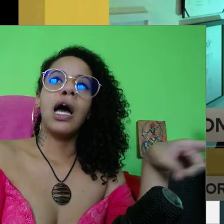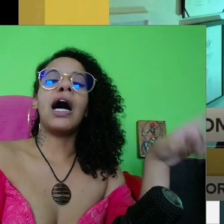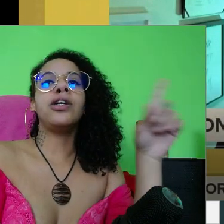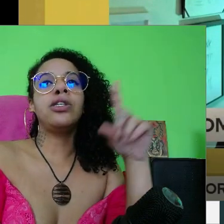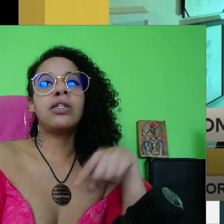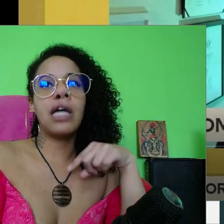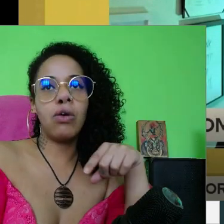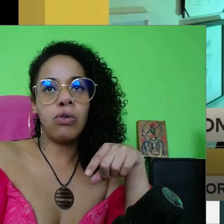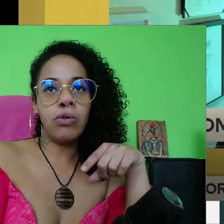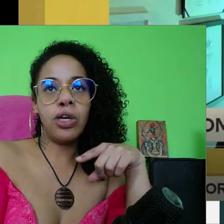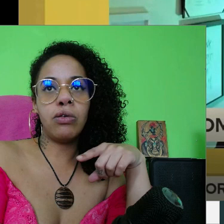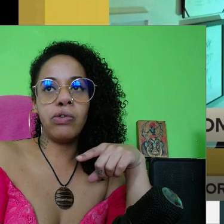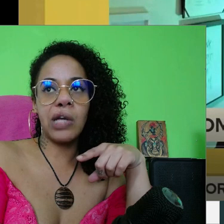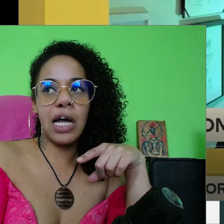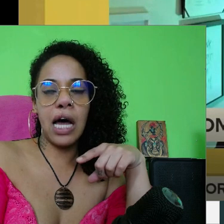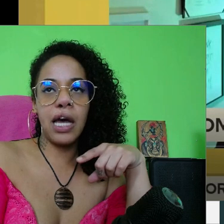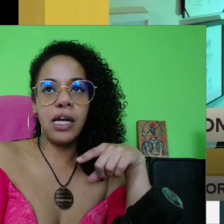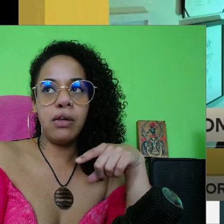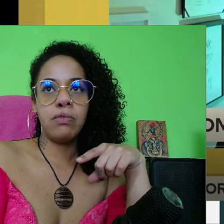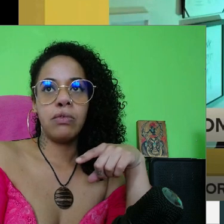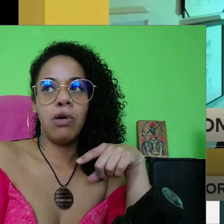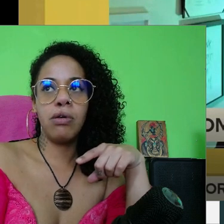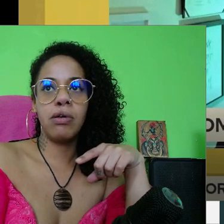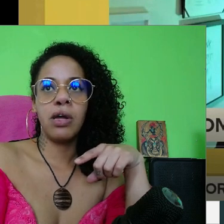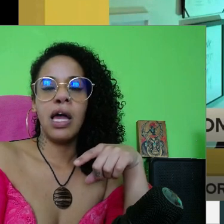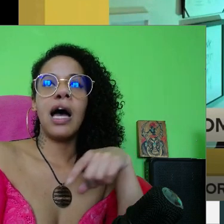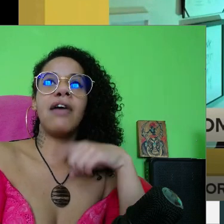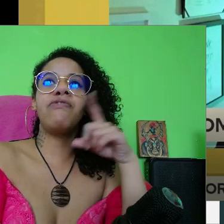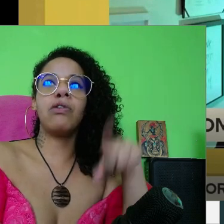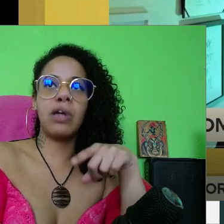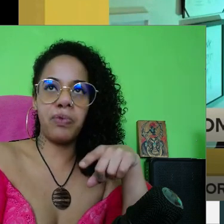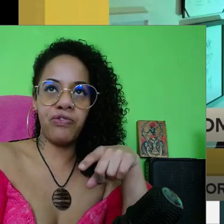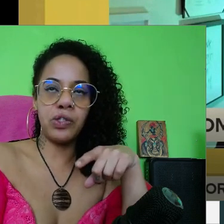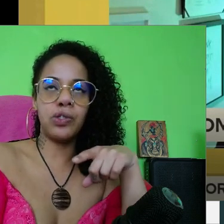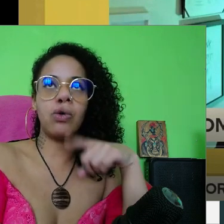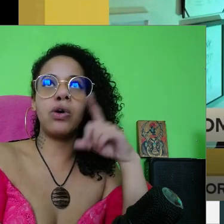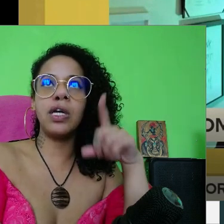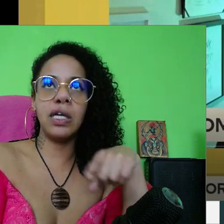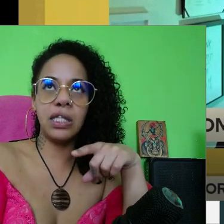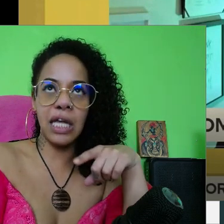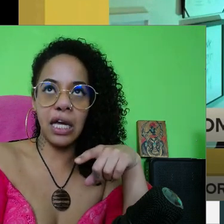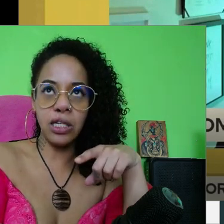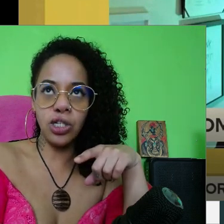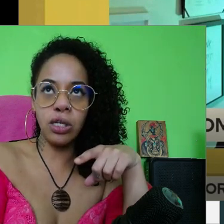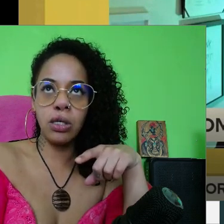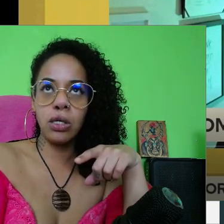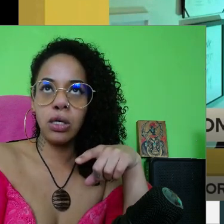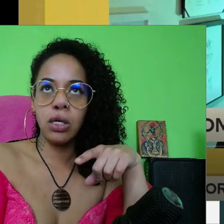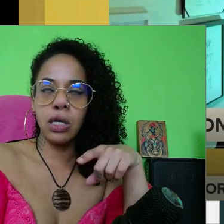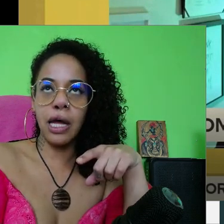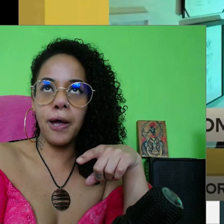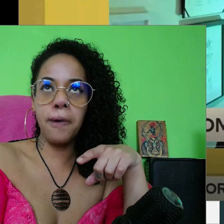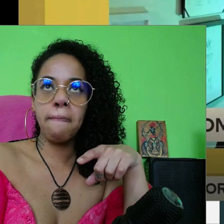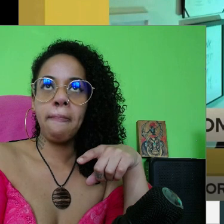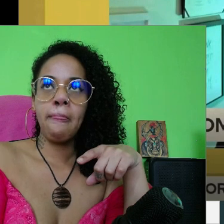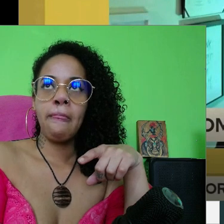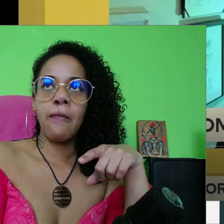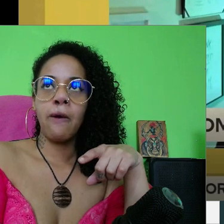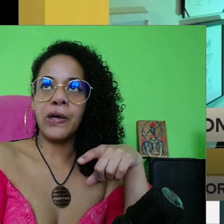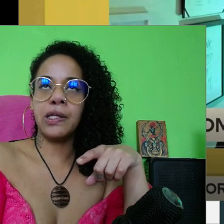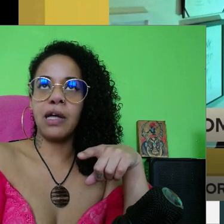aí tacou o currículo na cara aí falou que a professor que entende né